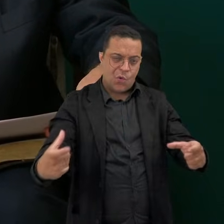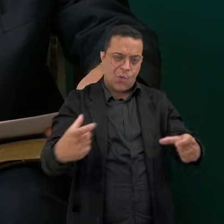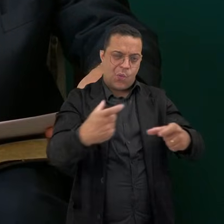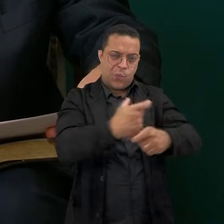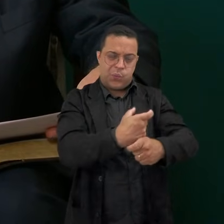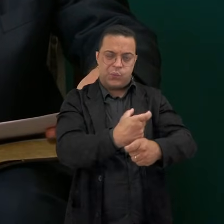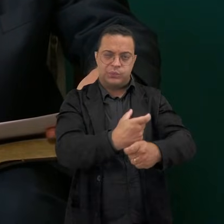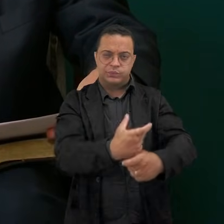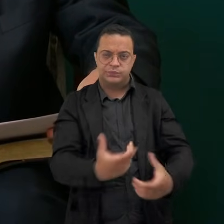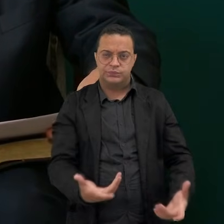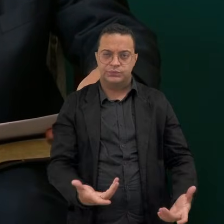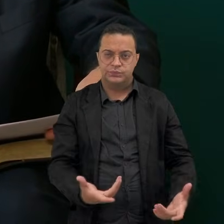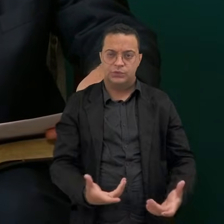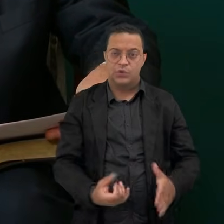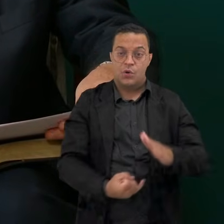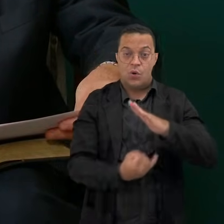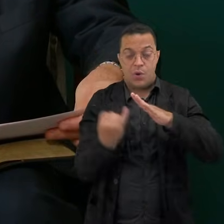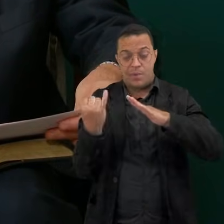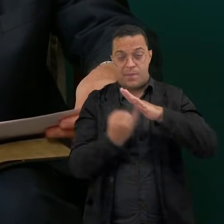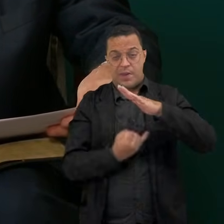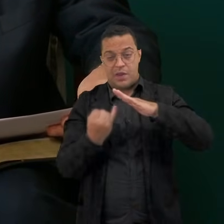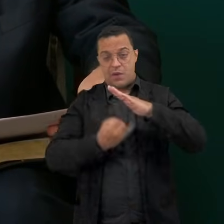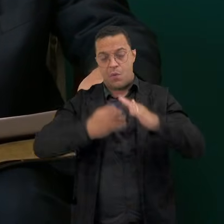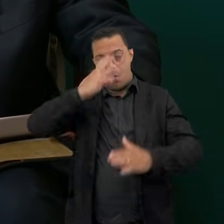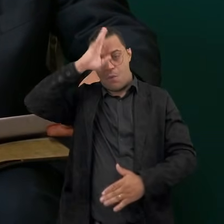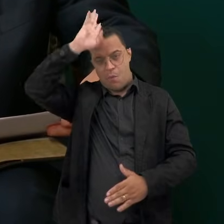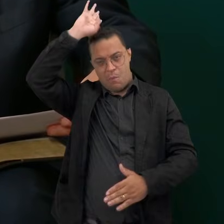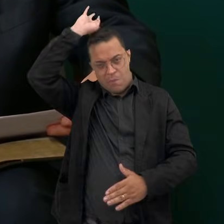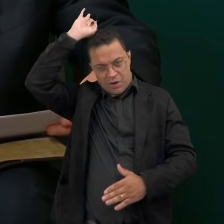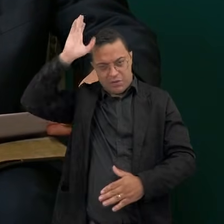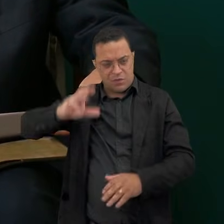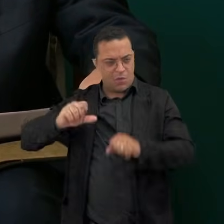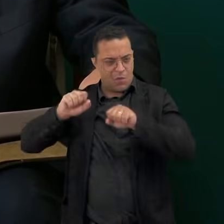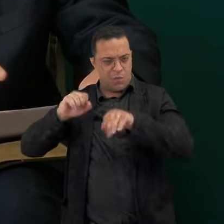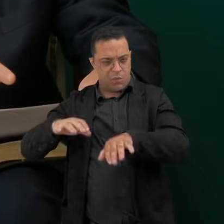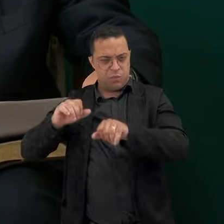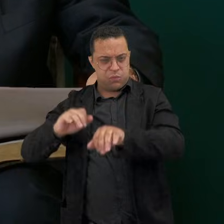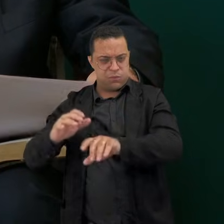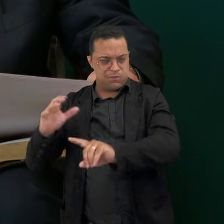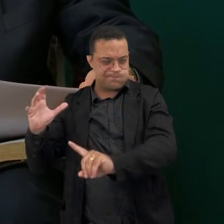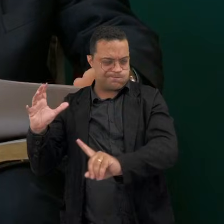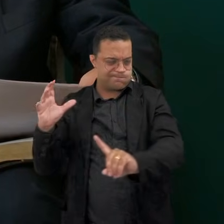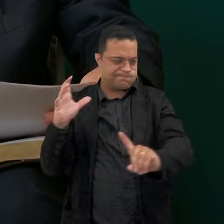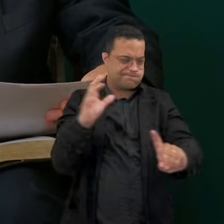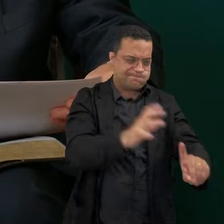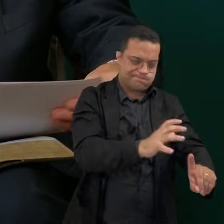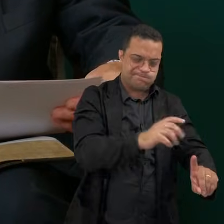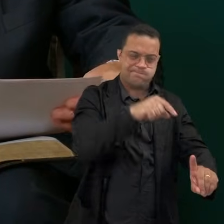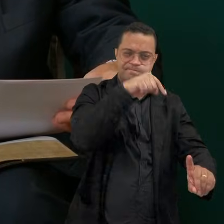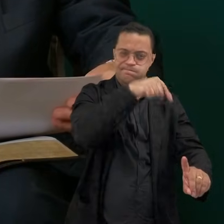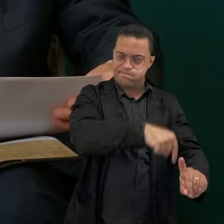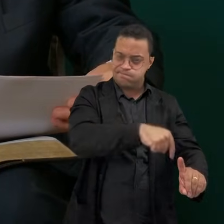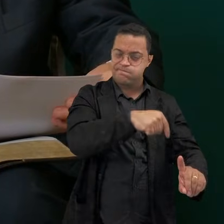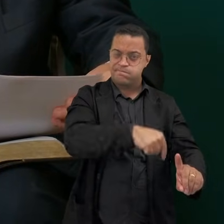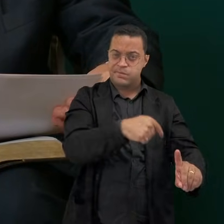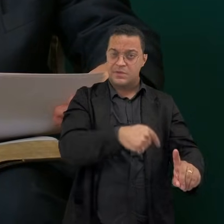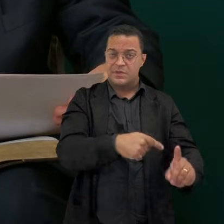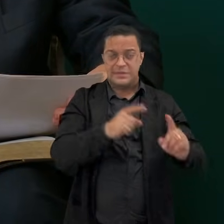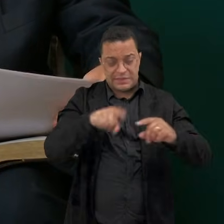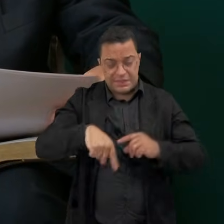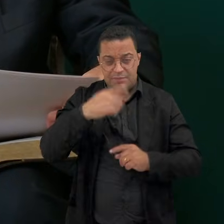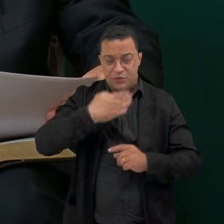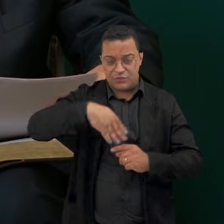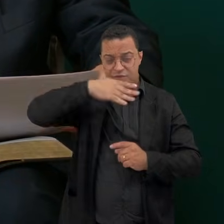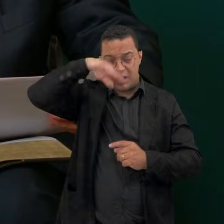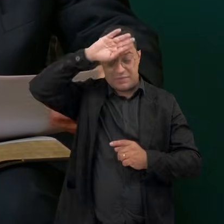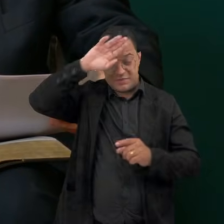Então, o Império Romano dominou por um período, deixou guarnições ali, depois o Império Bizantino, os árabes ficaram ali por um